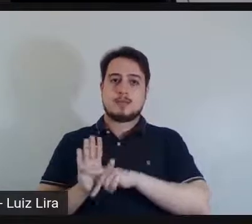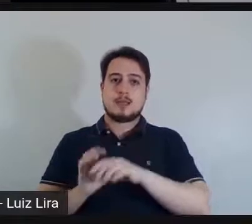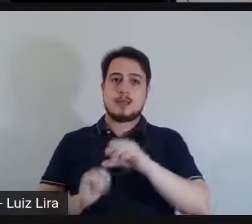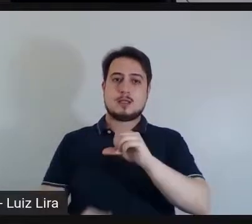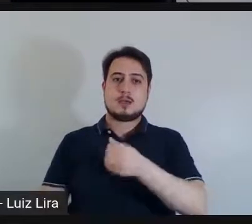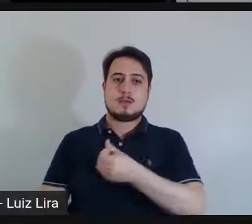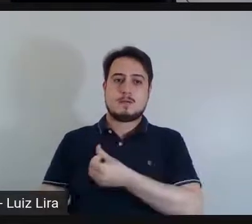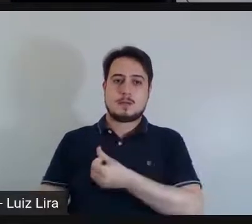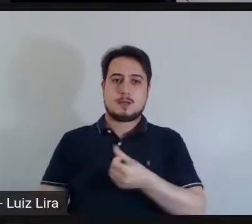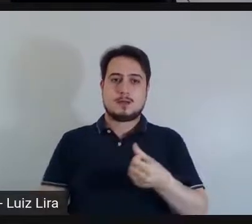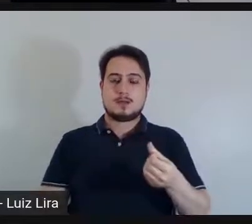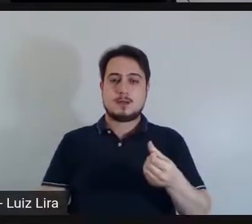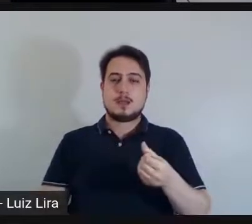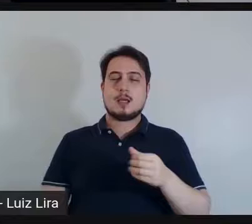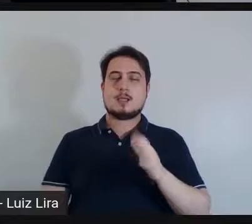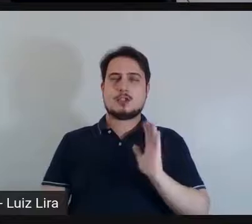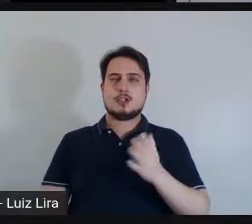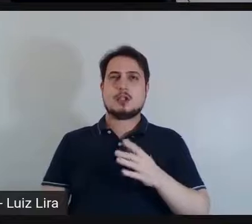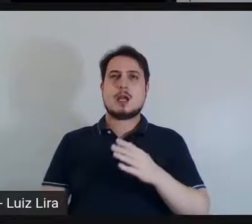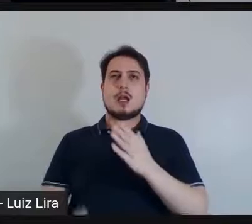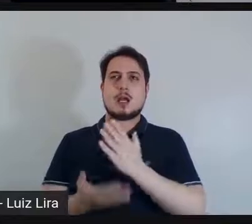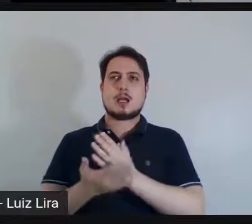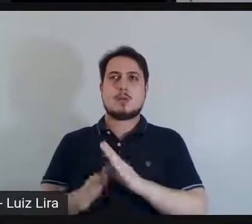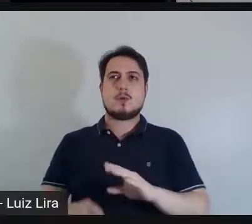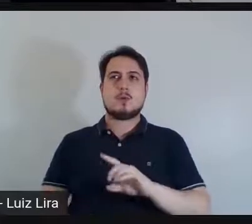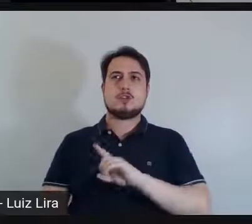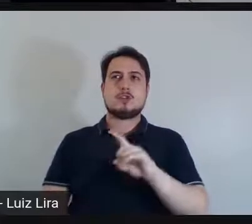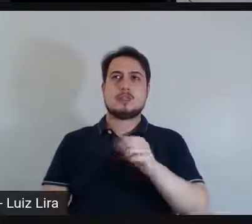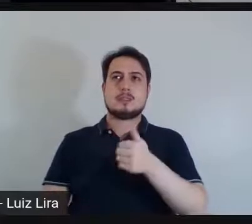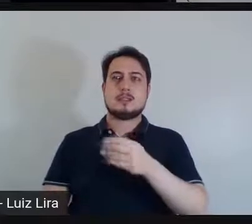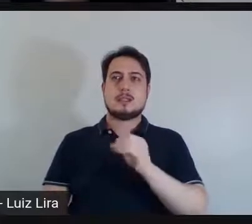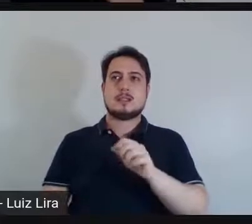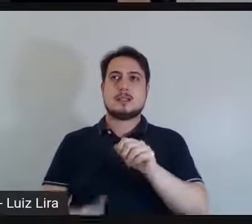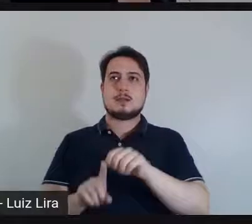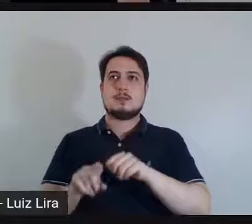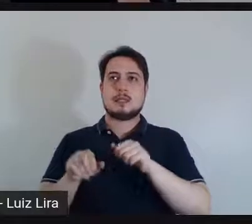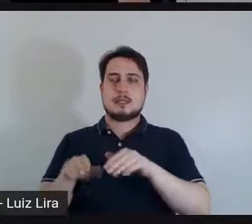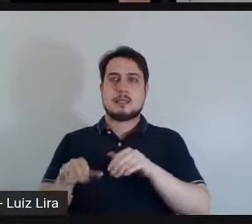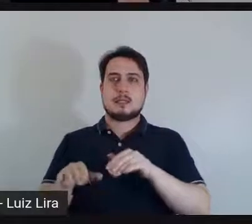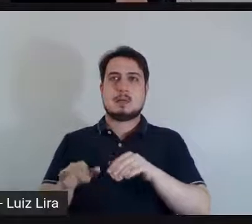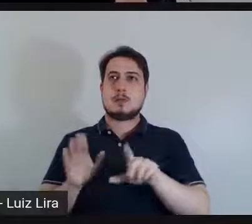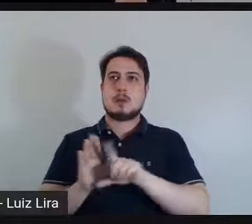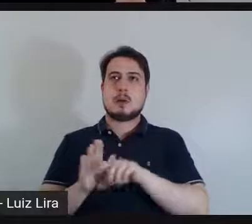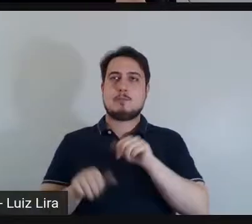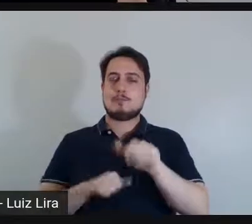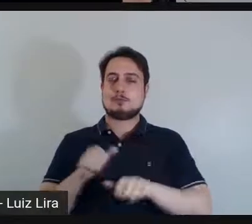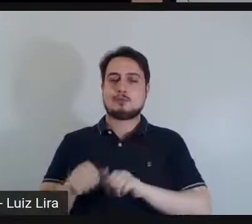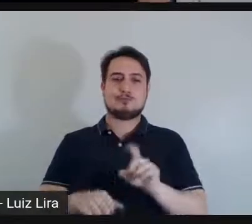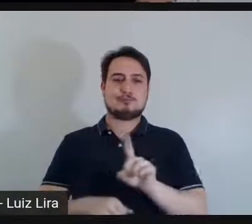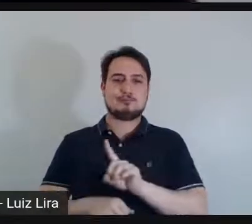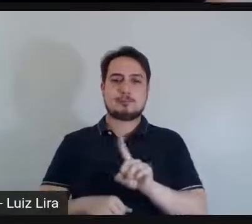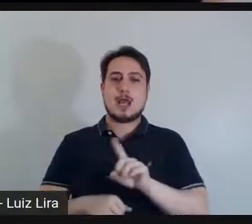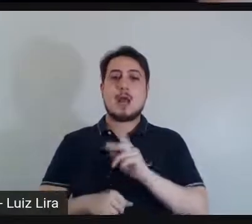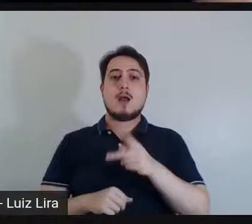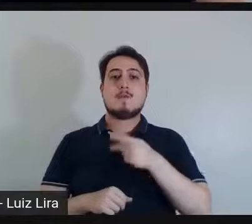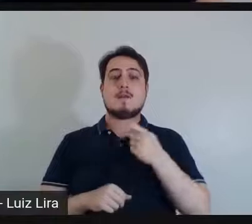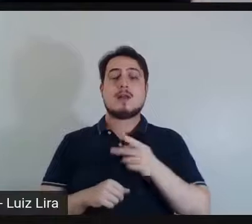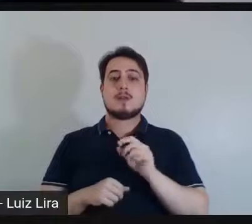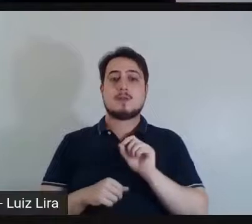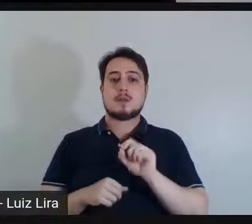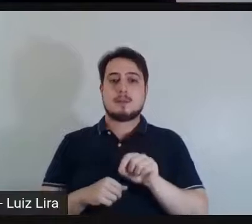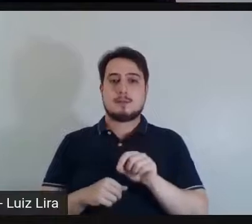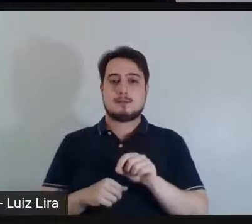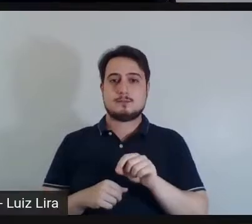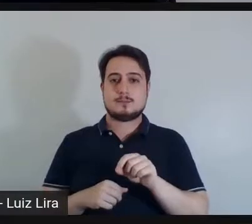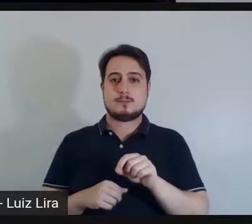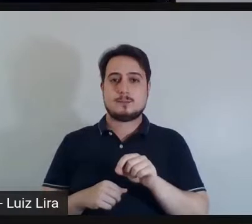inclusive, perdeu a vigência 10 de setembro, a gente não conseguiu converter ela em lei, que falava sobre a questão do